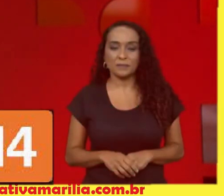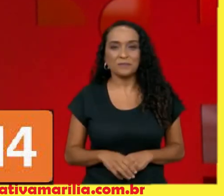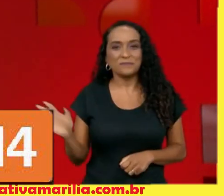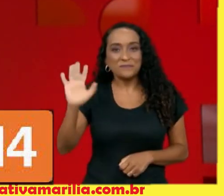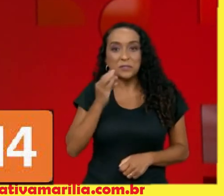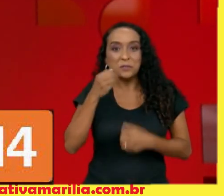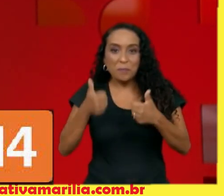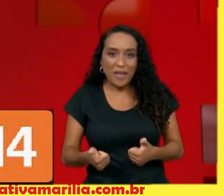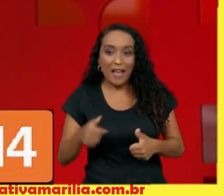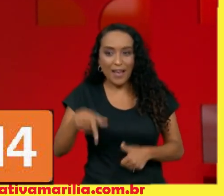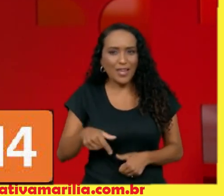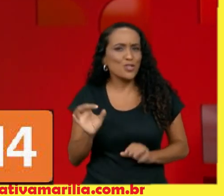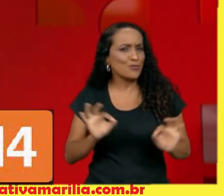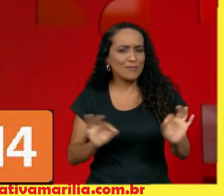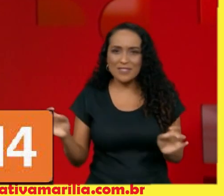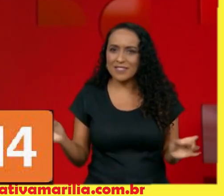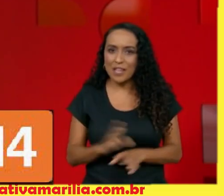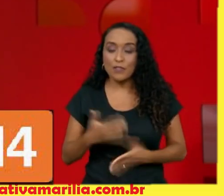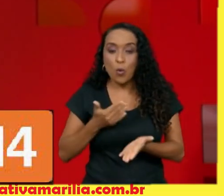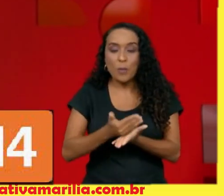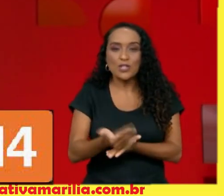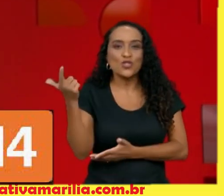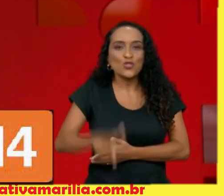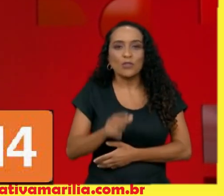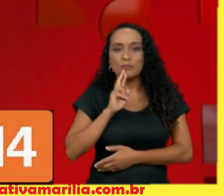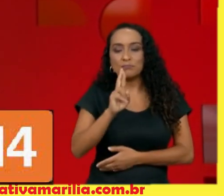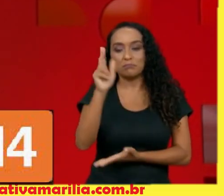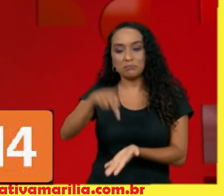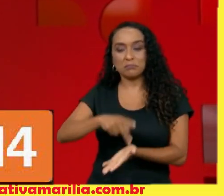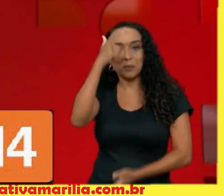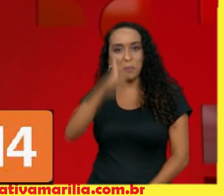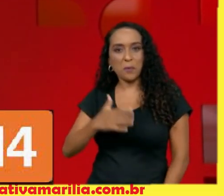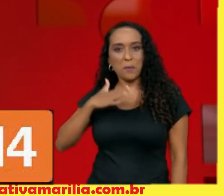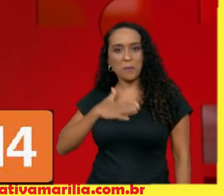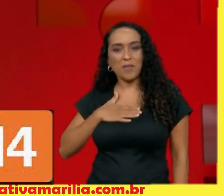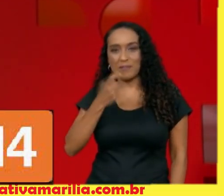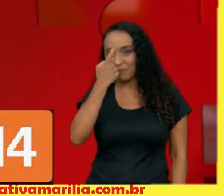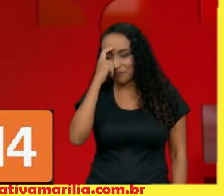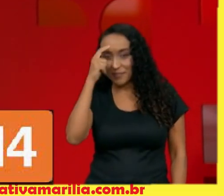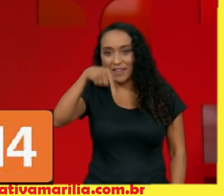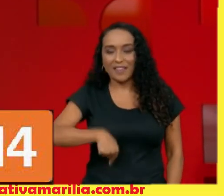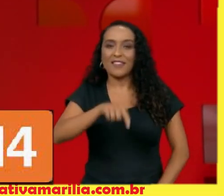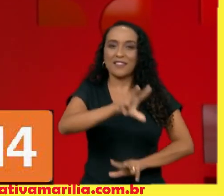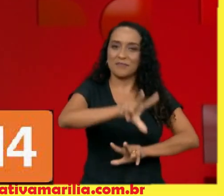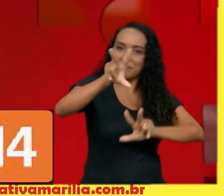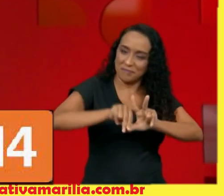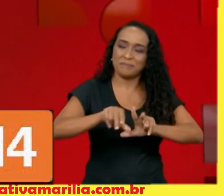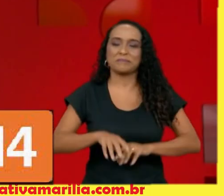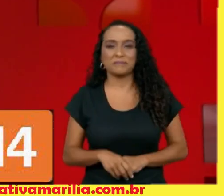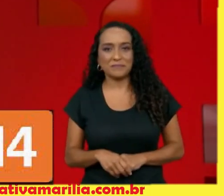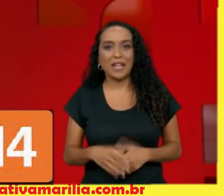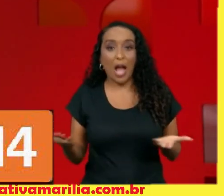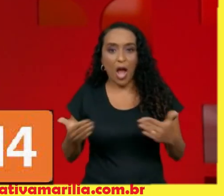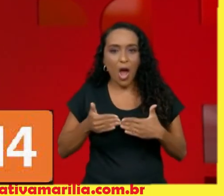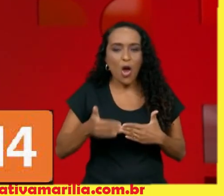Olá, tudo bem por aí? Por aqui tudo certo? Estamos começando mais um Dando a Real comigo, Leandro Demori, aqui na nossa TV Brasil. A